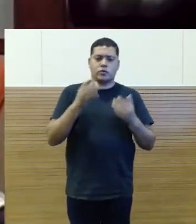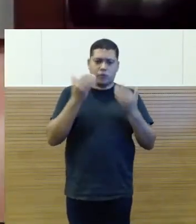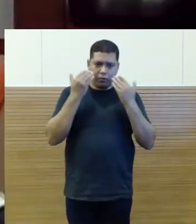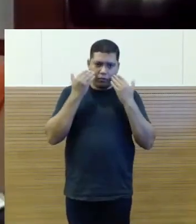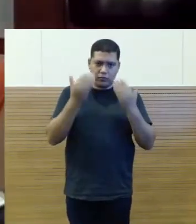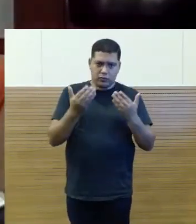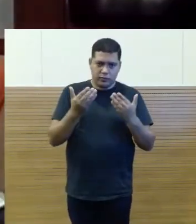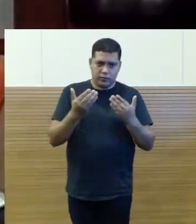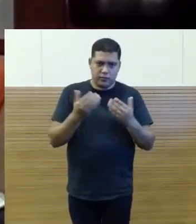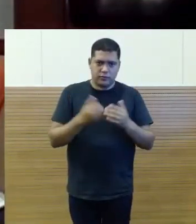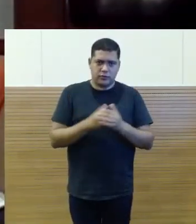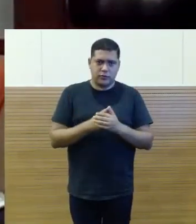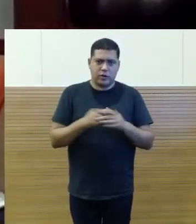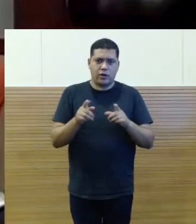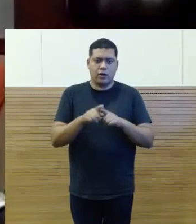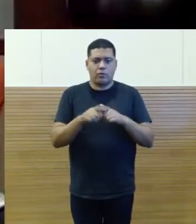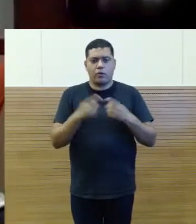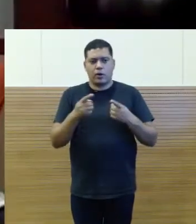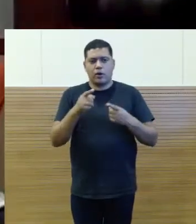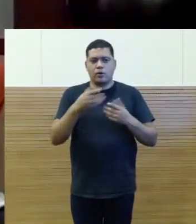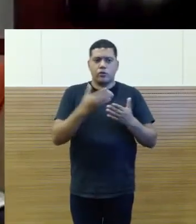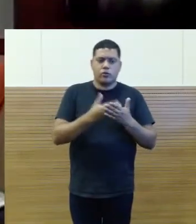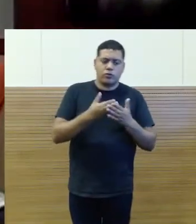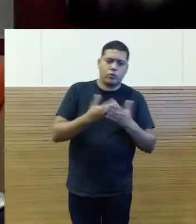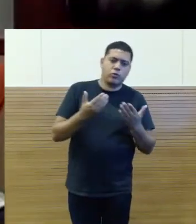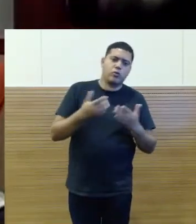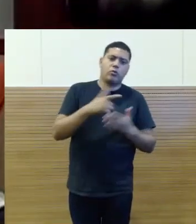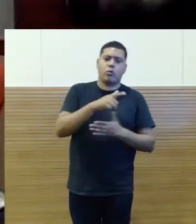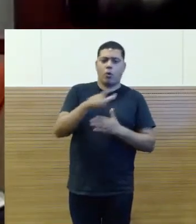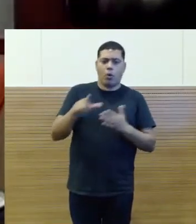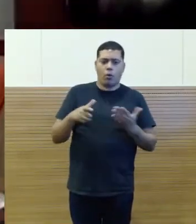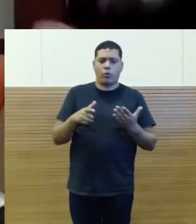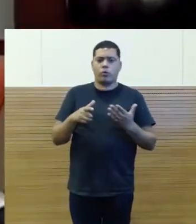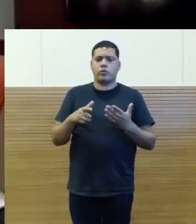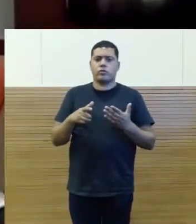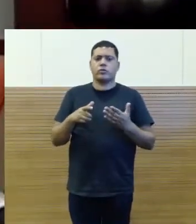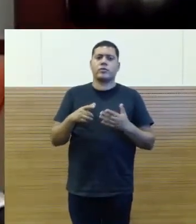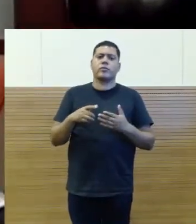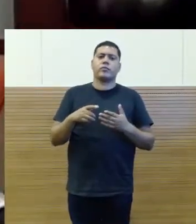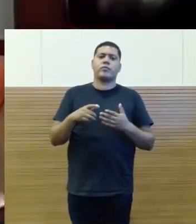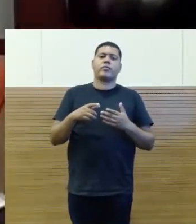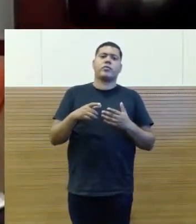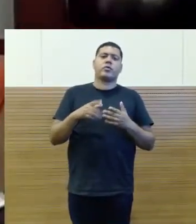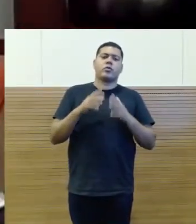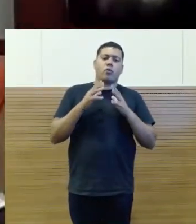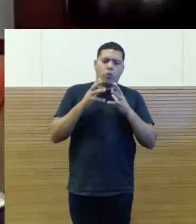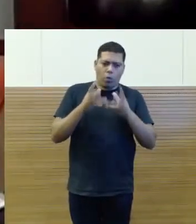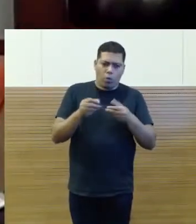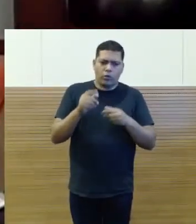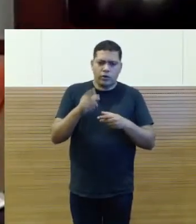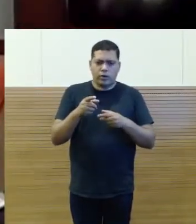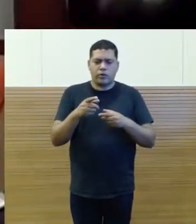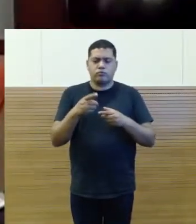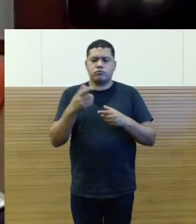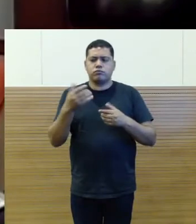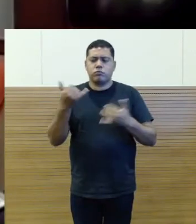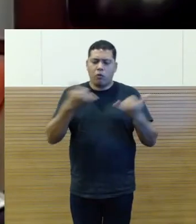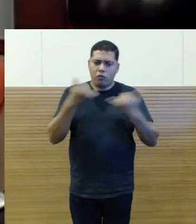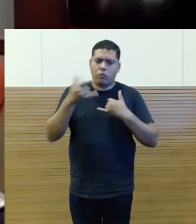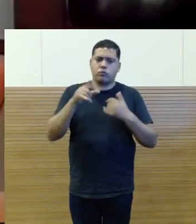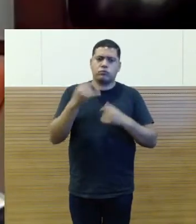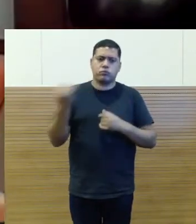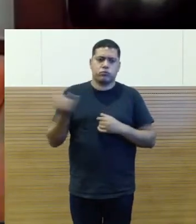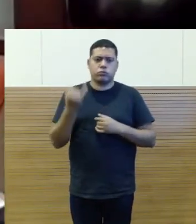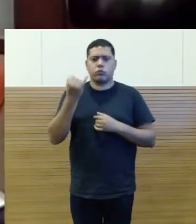no início, estudos de mecanismos, estudos de coorte, ensaios clínicos, todas essas informações são muito